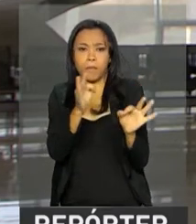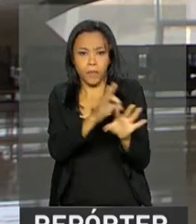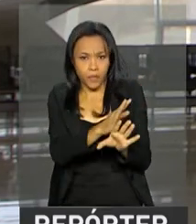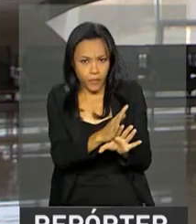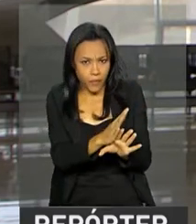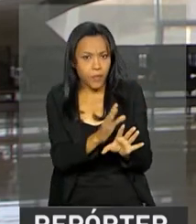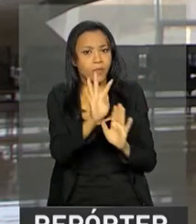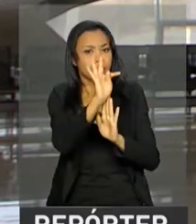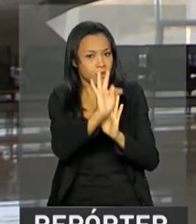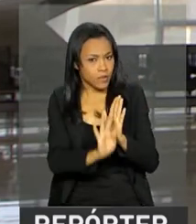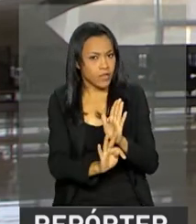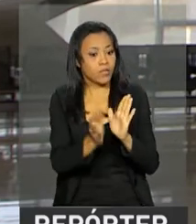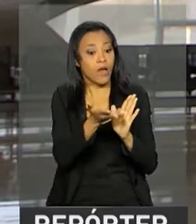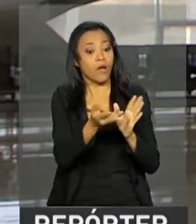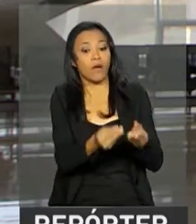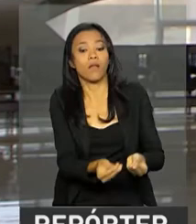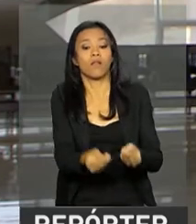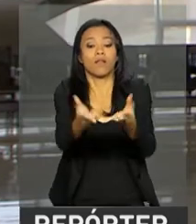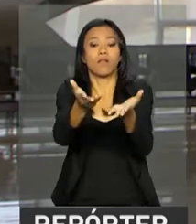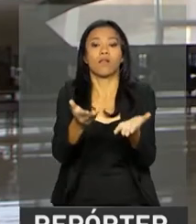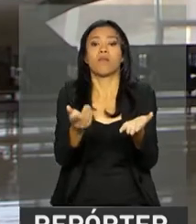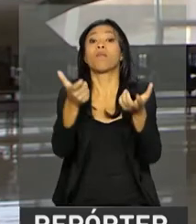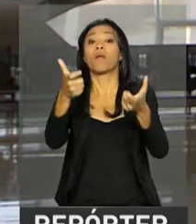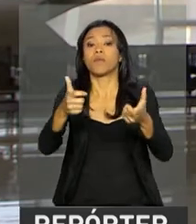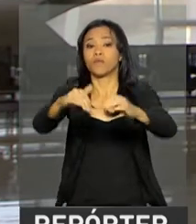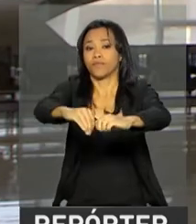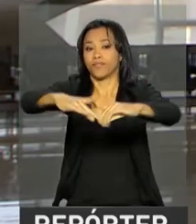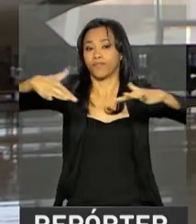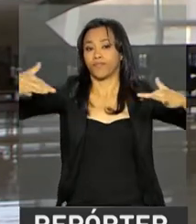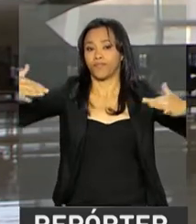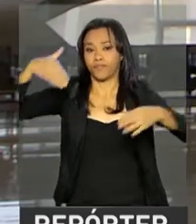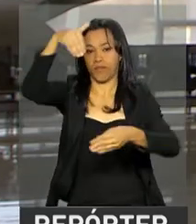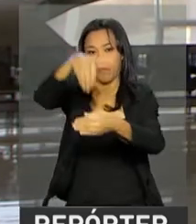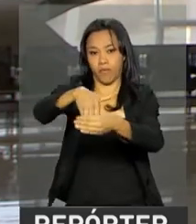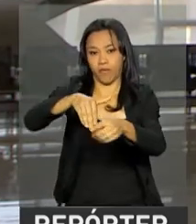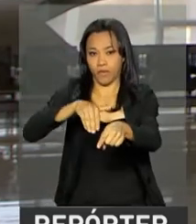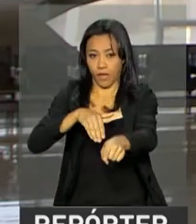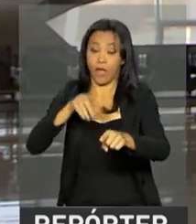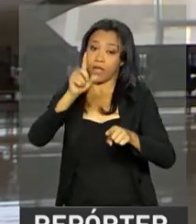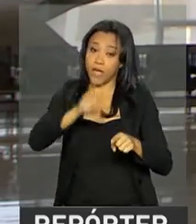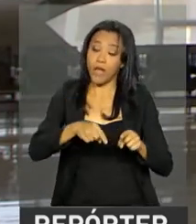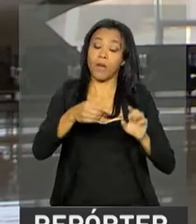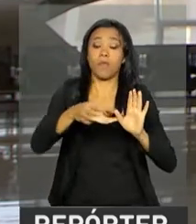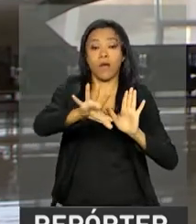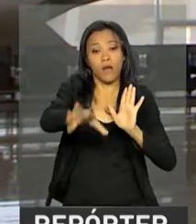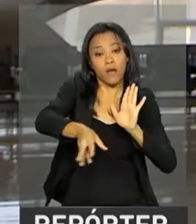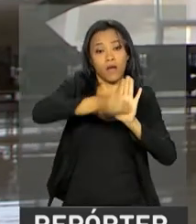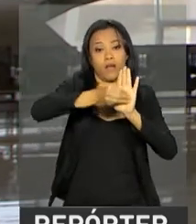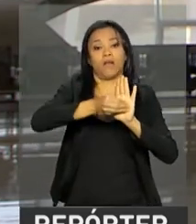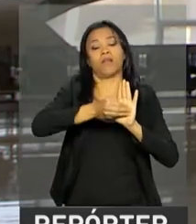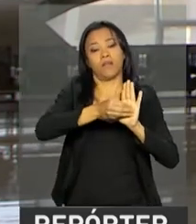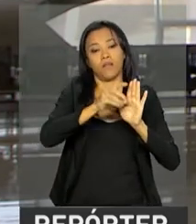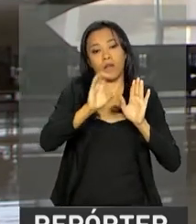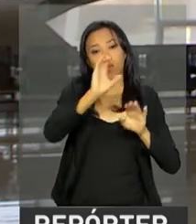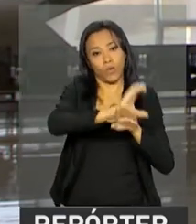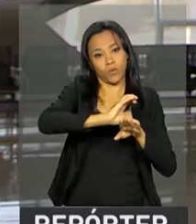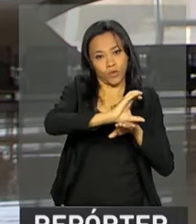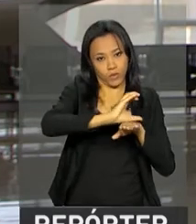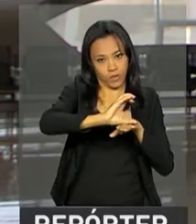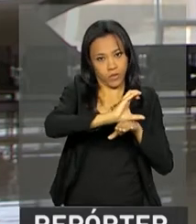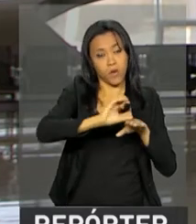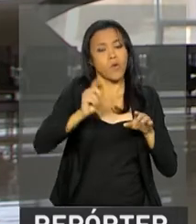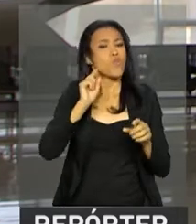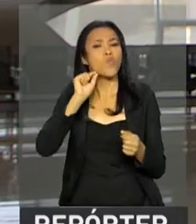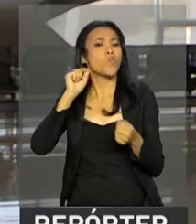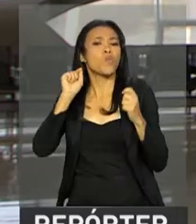está pronto para seguir para o plenário. Por ser uma proposta de emenda à Constituição, para ser aprovada,